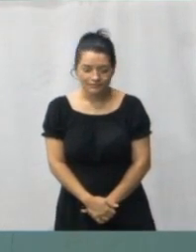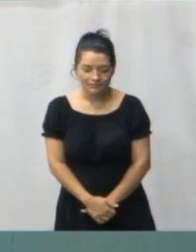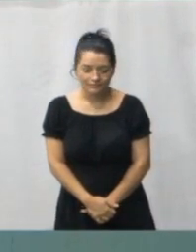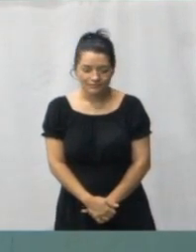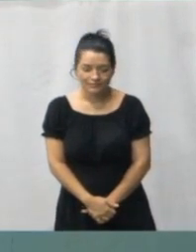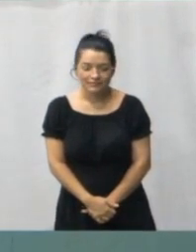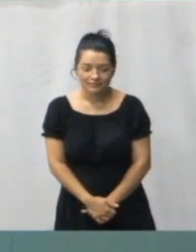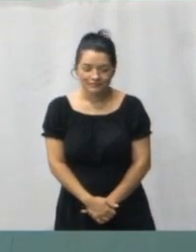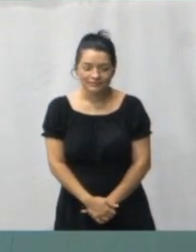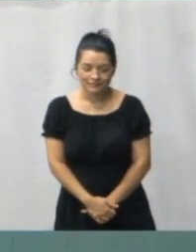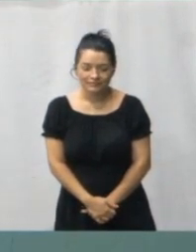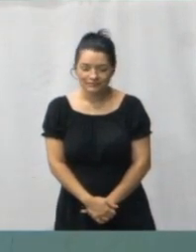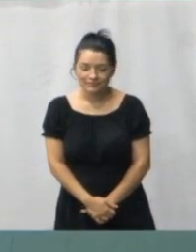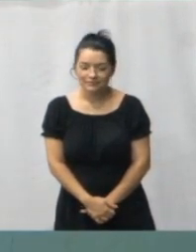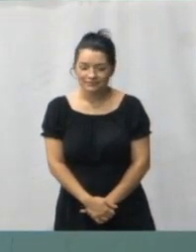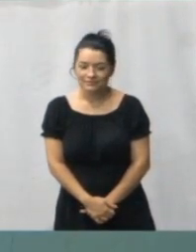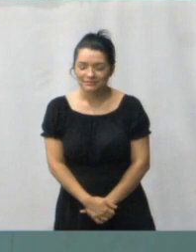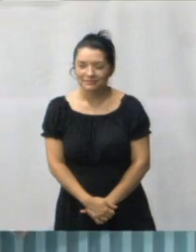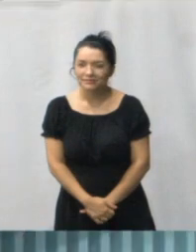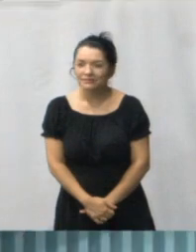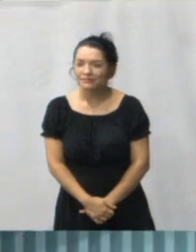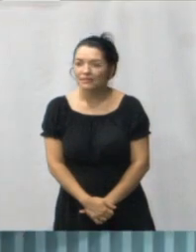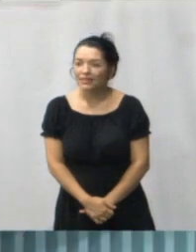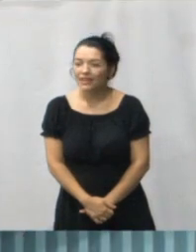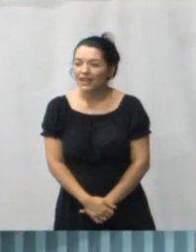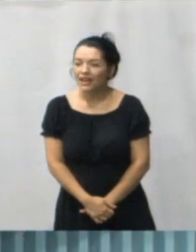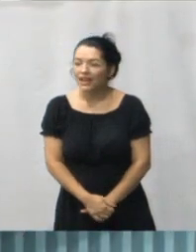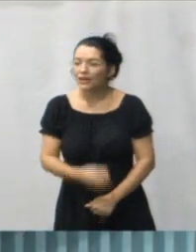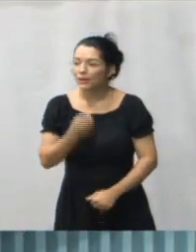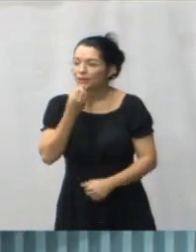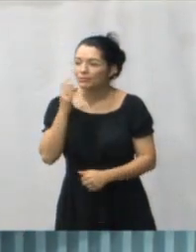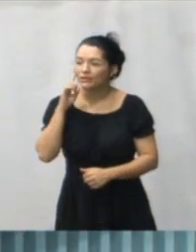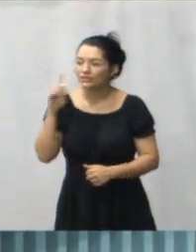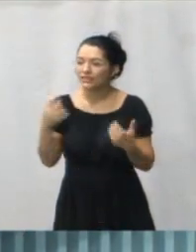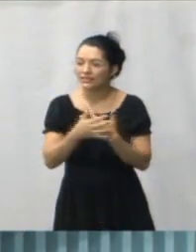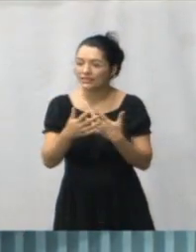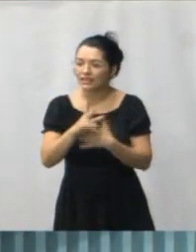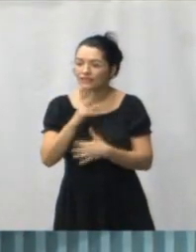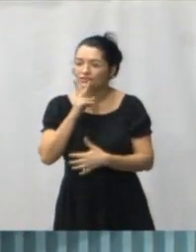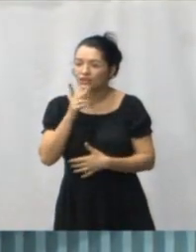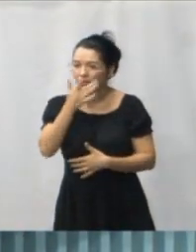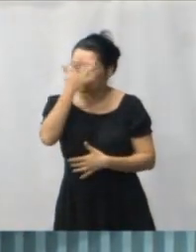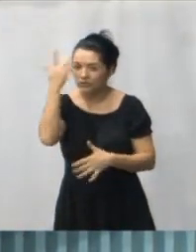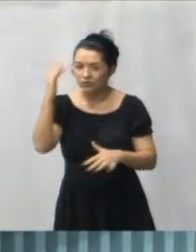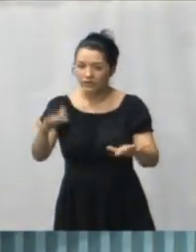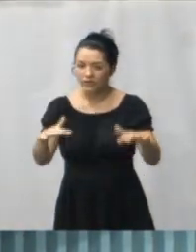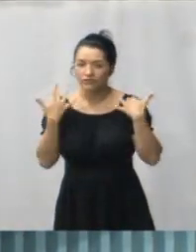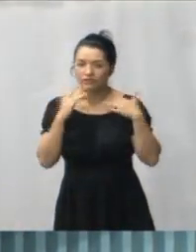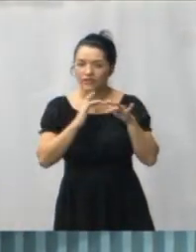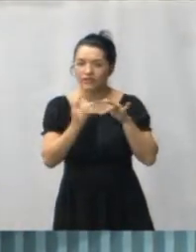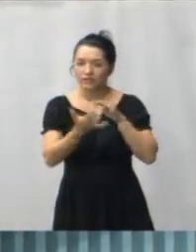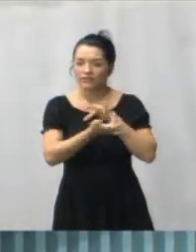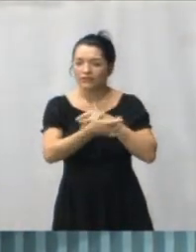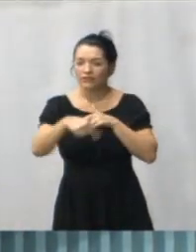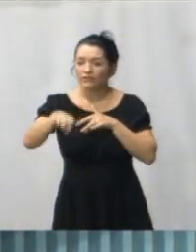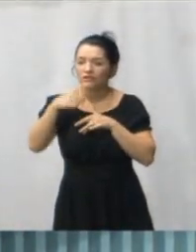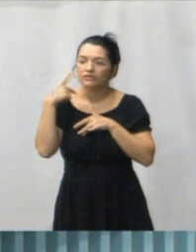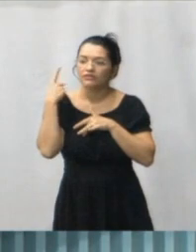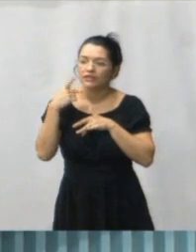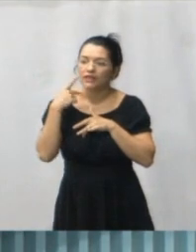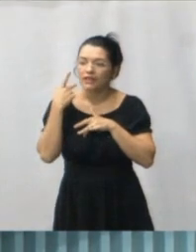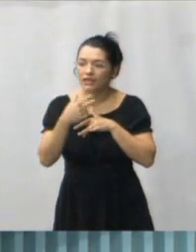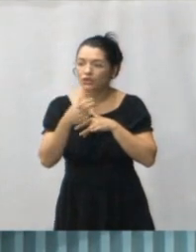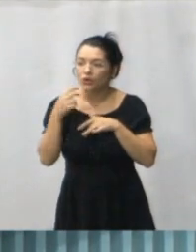Bom dia, cidade de Vitória, quem nos assiste nas redes sociais, vereadores e vereadoras, nosso líder Duda